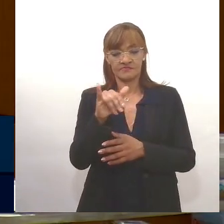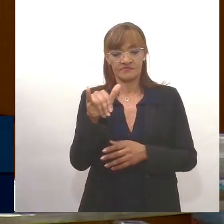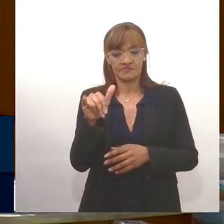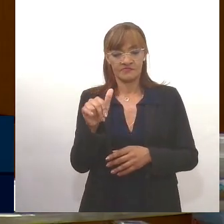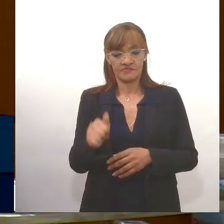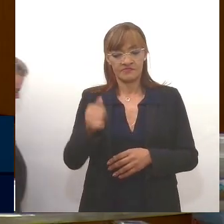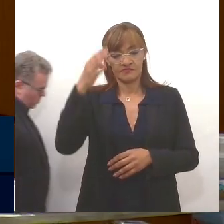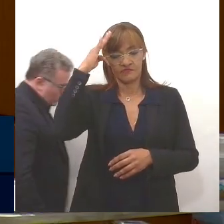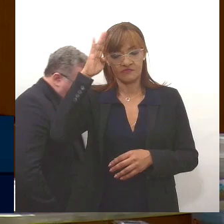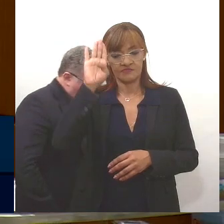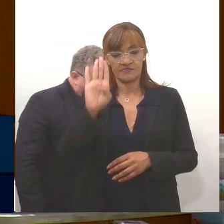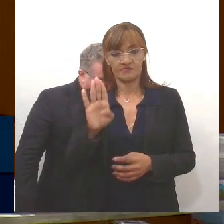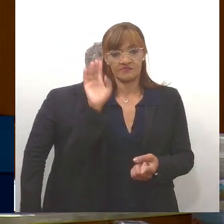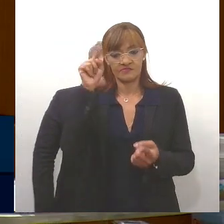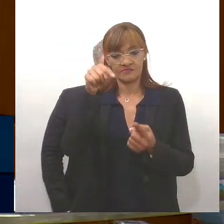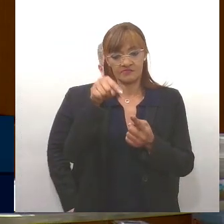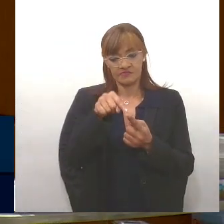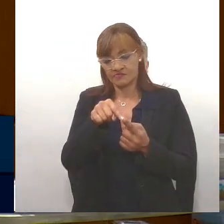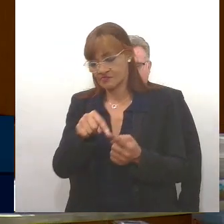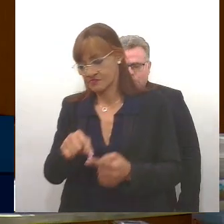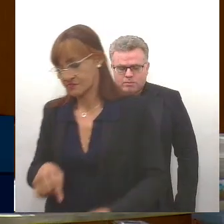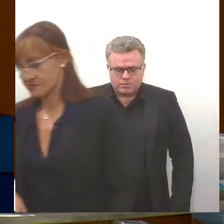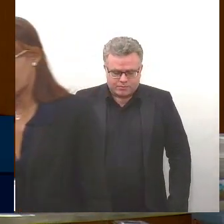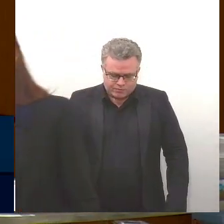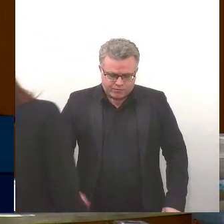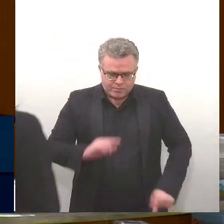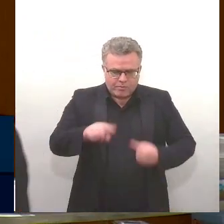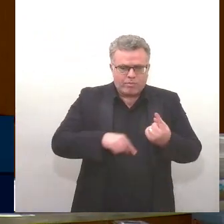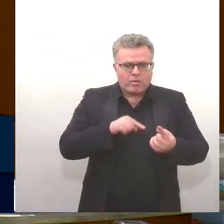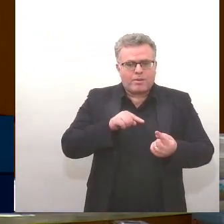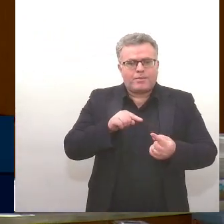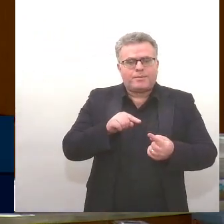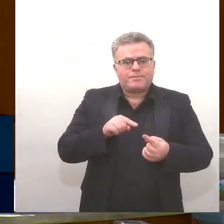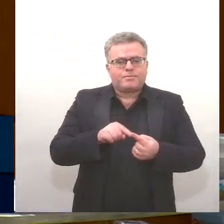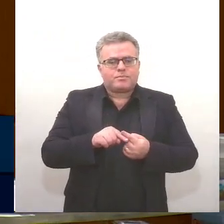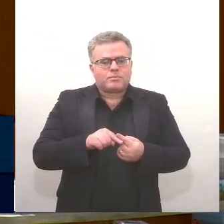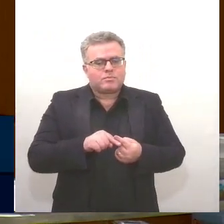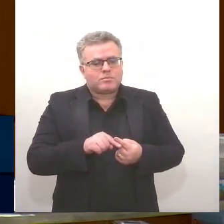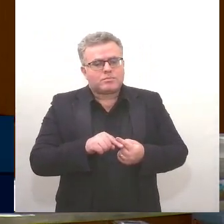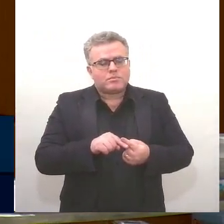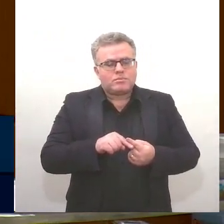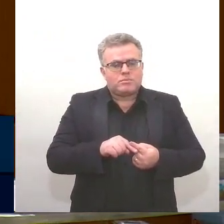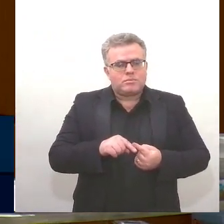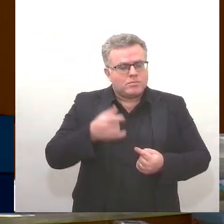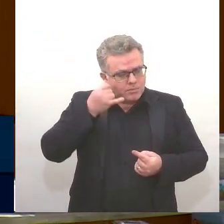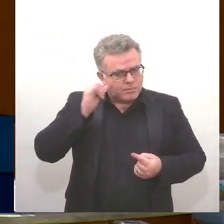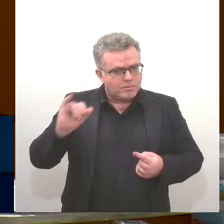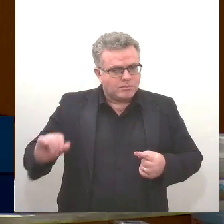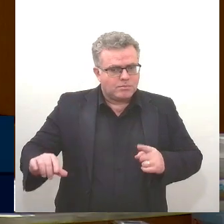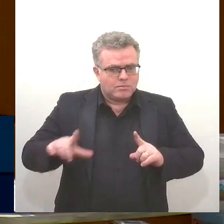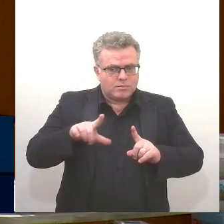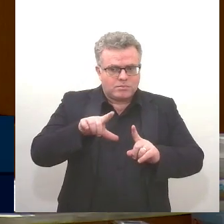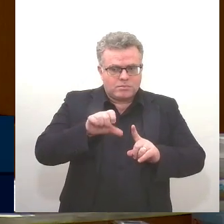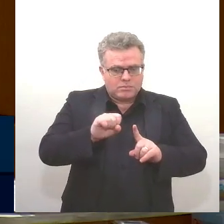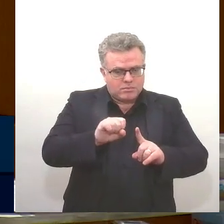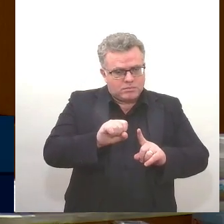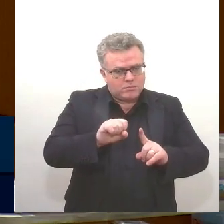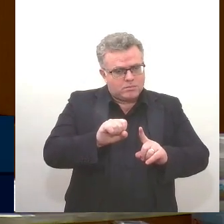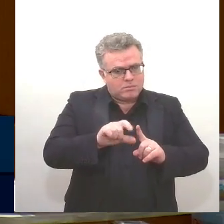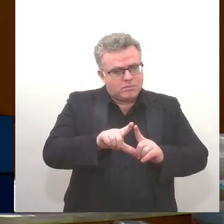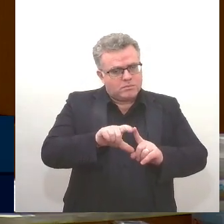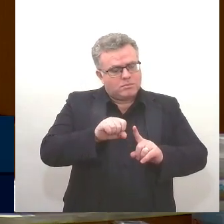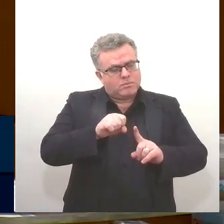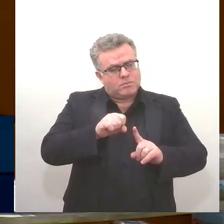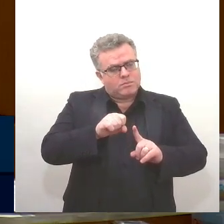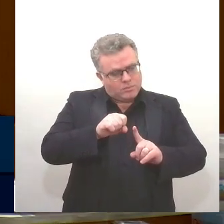objetivo o foco no combate a lesbofobia ou seja o preconceito